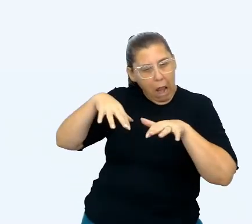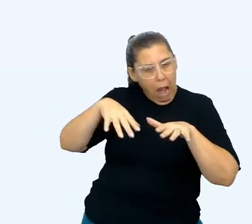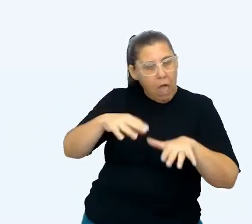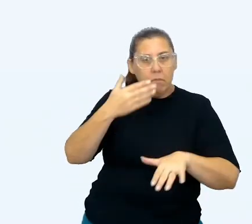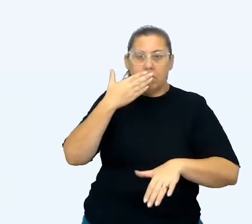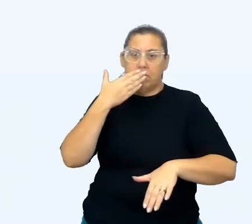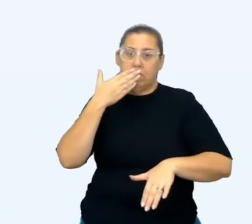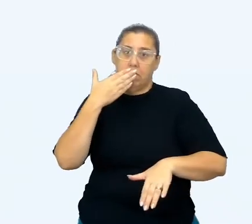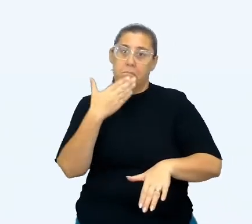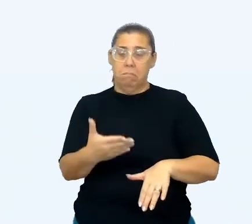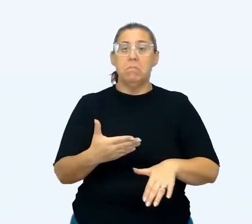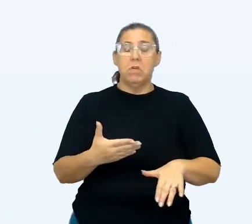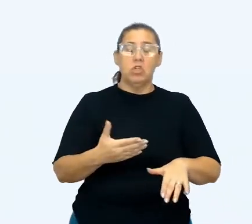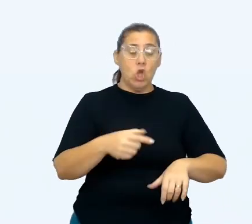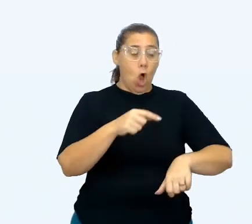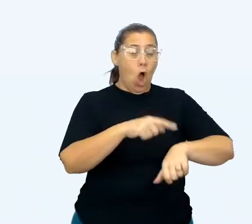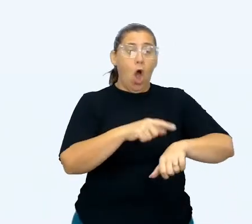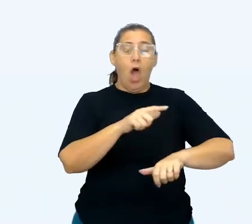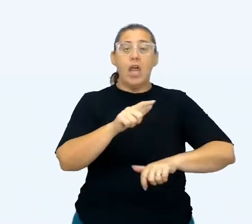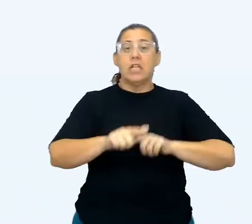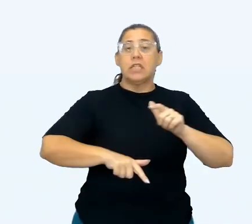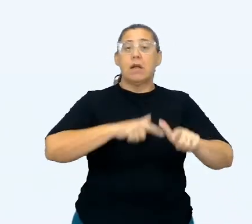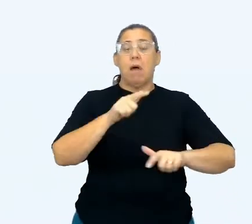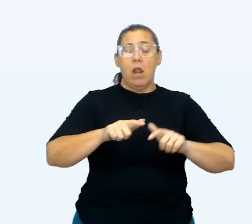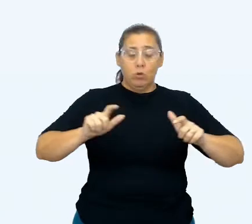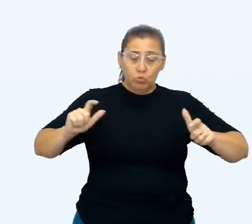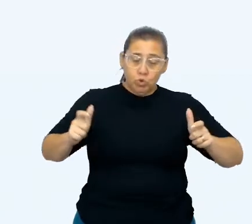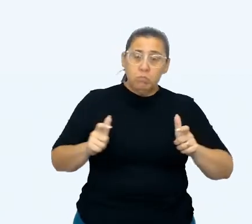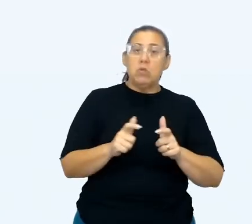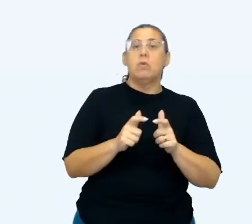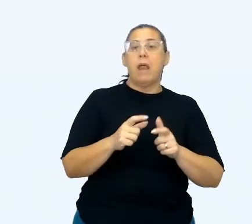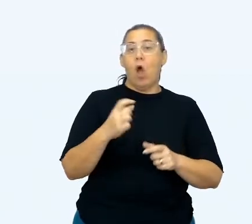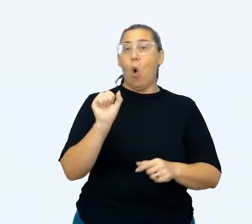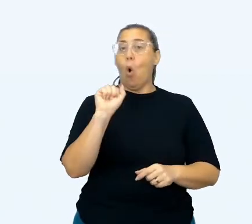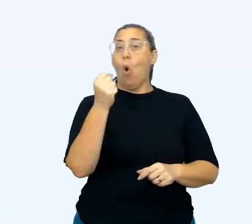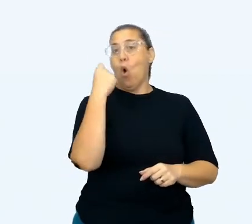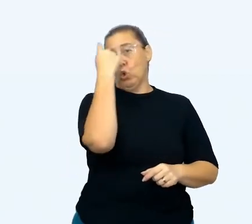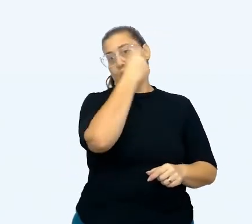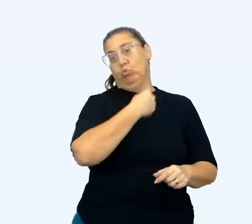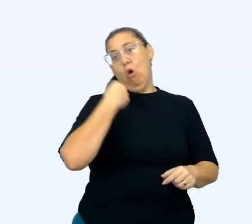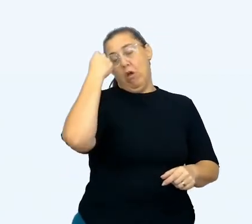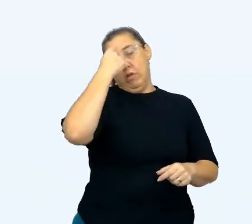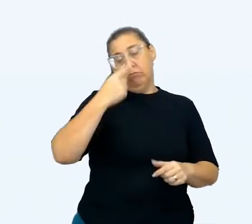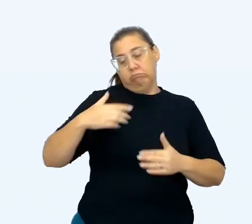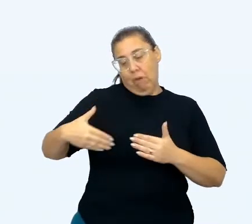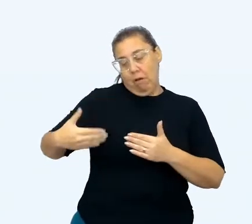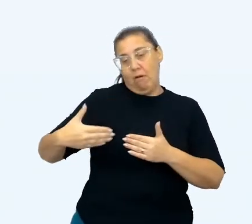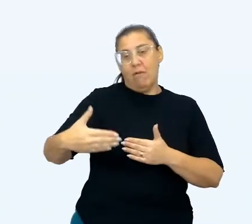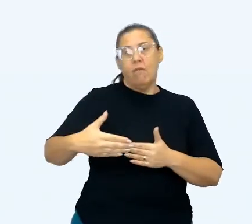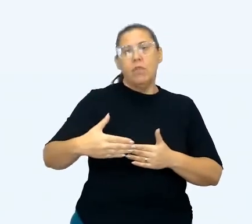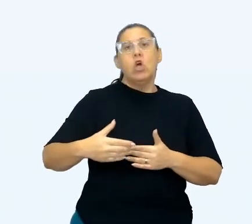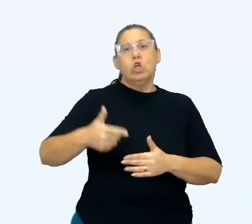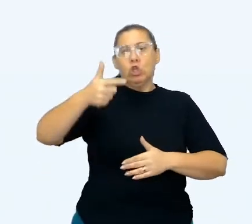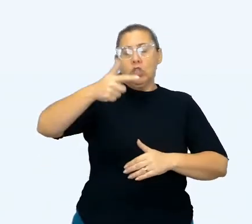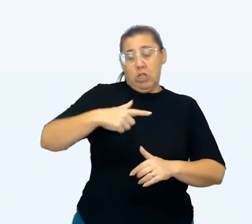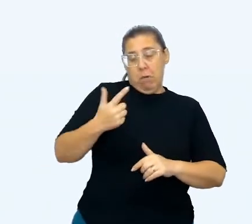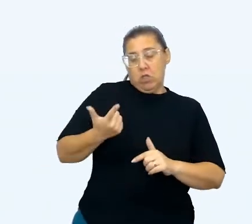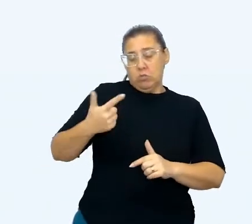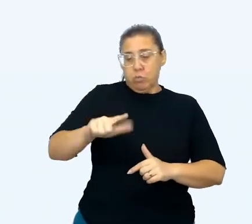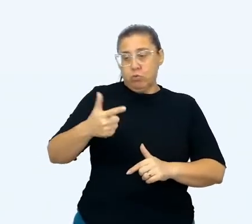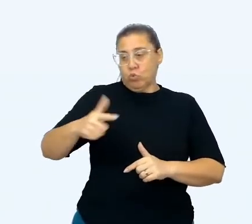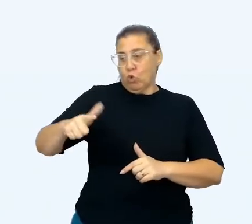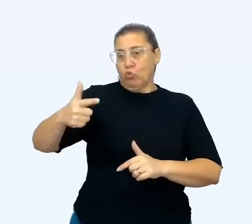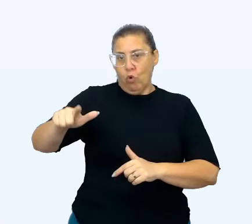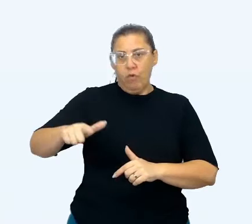reivindicar a redução da jornada de trabalho para 8 horas diárias. Nos dias seguintes, novas manifestações terminaram